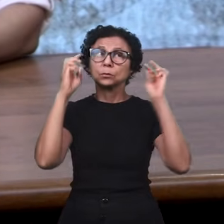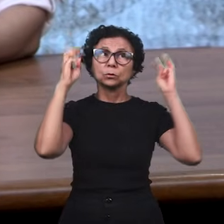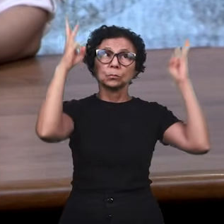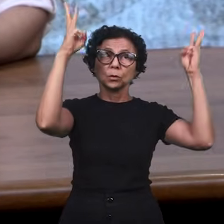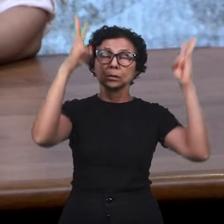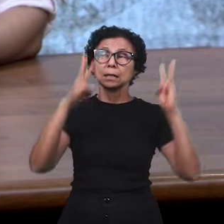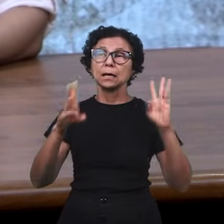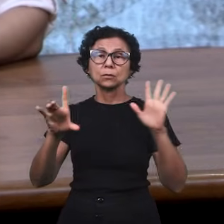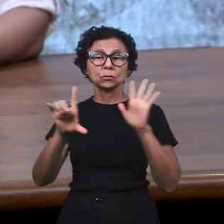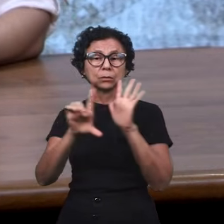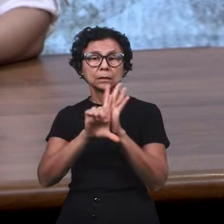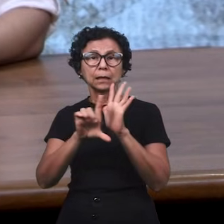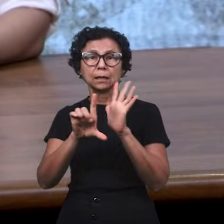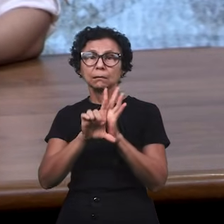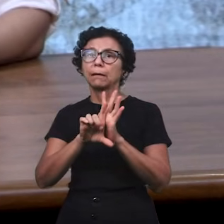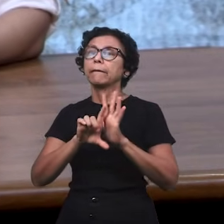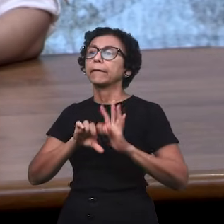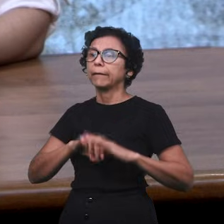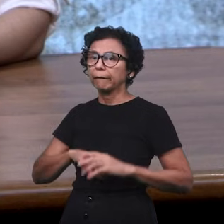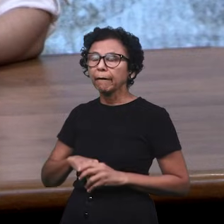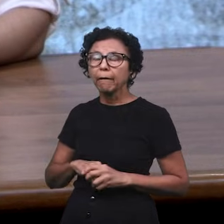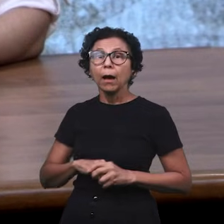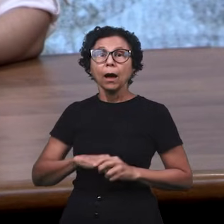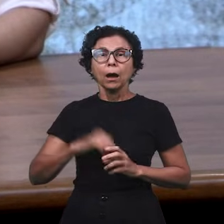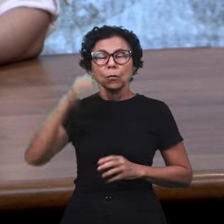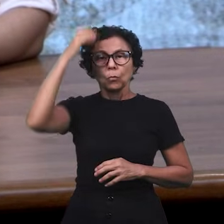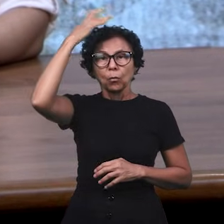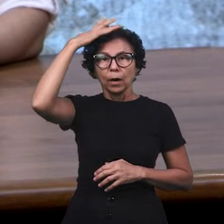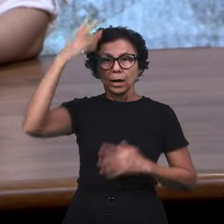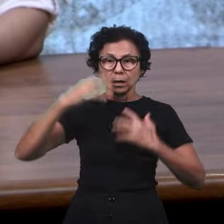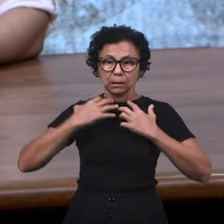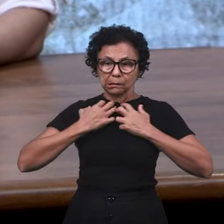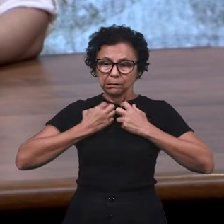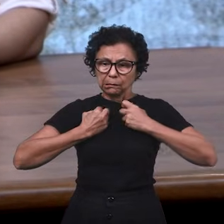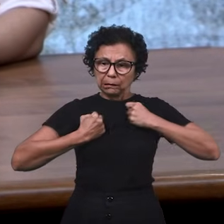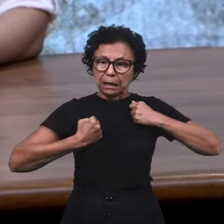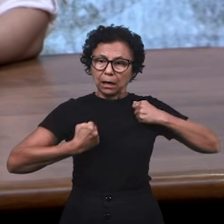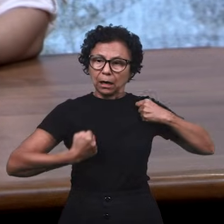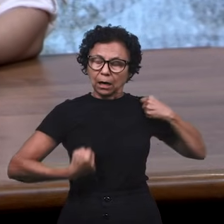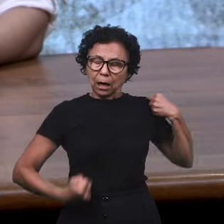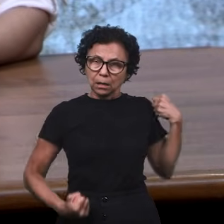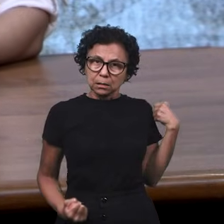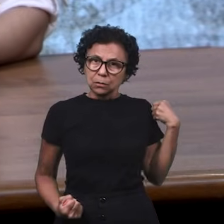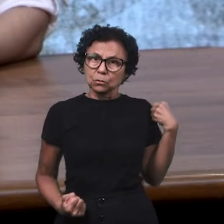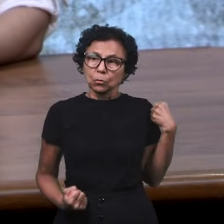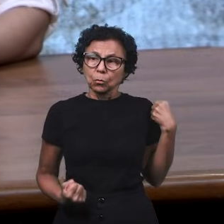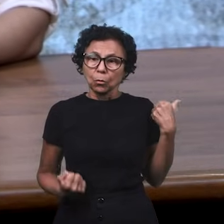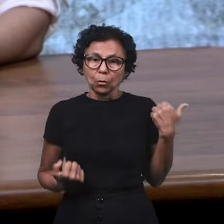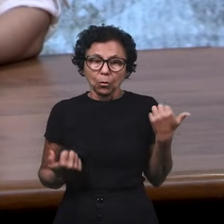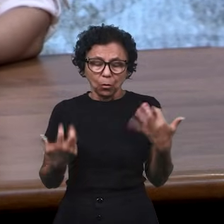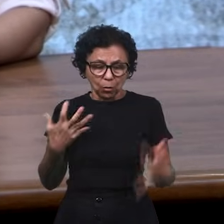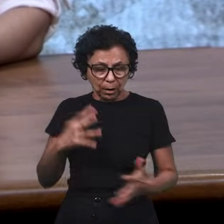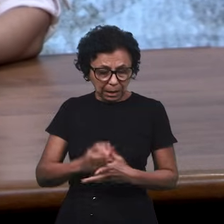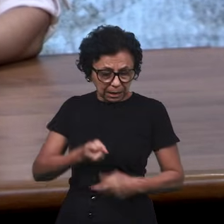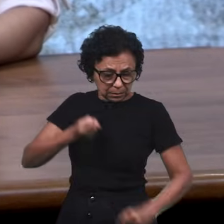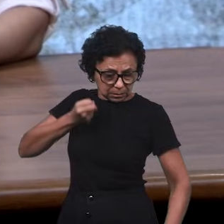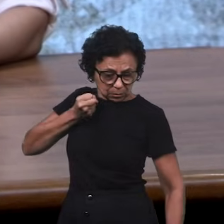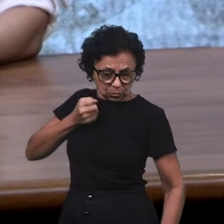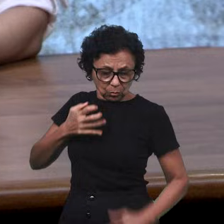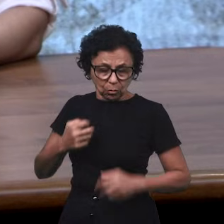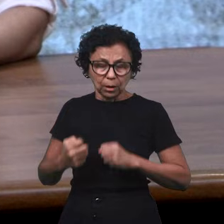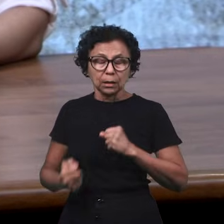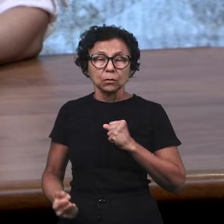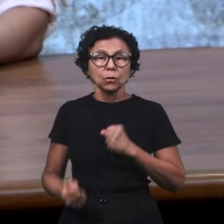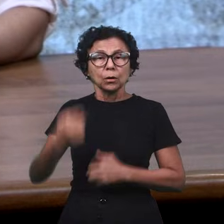lei, rasgou os seus vestidos. E o rei mandou a Ilquias e a Aicão, filho